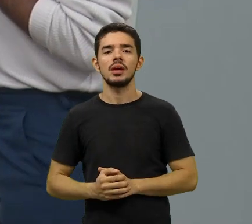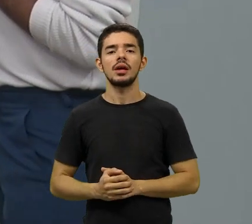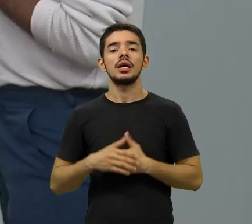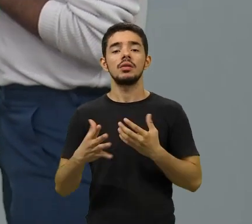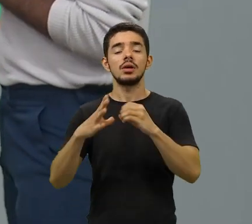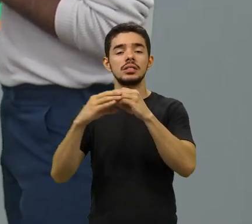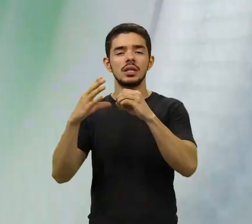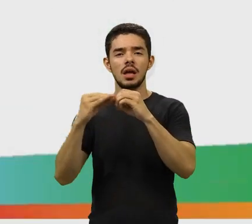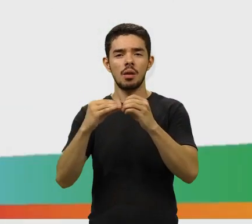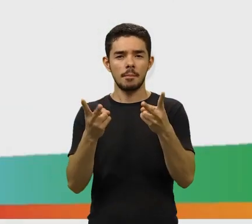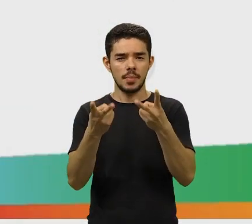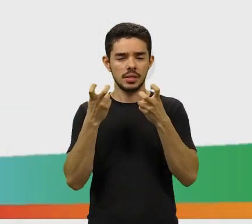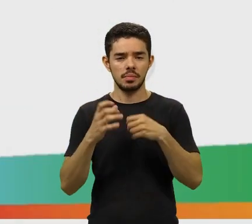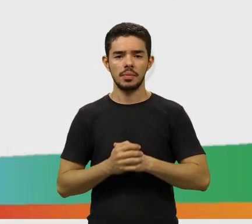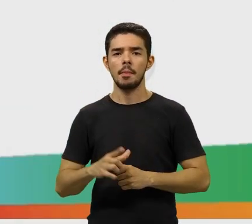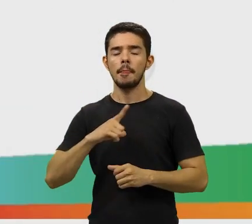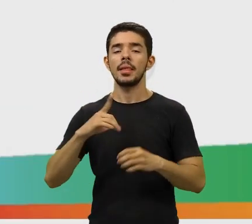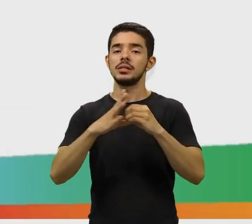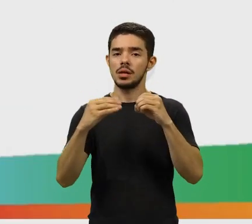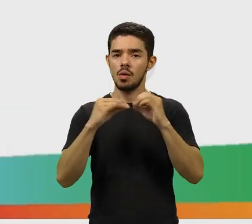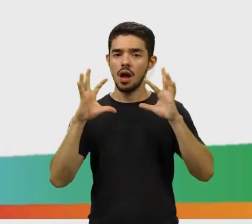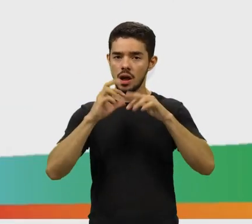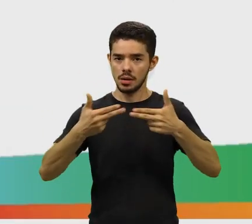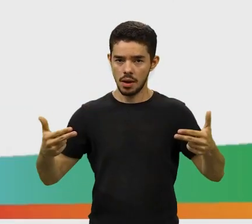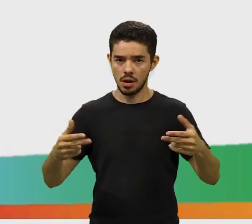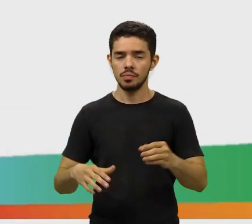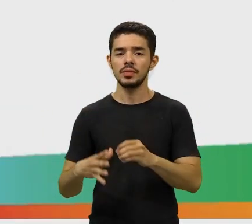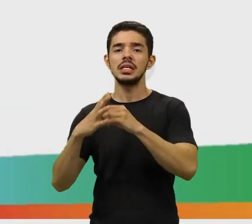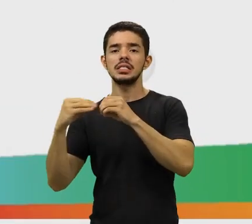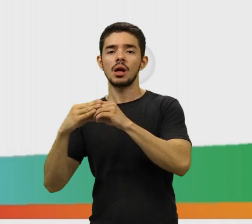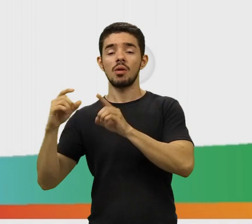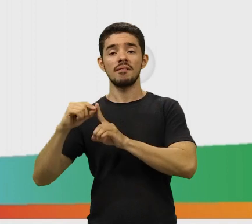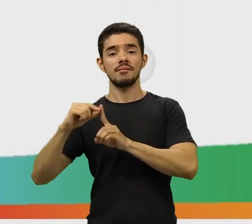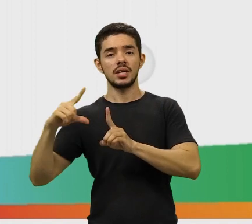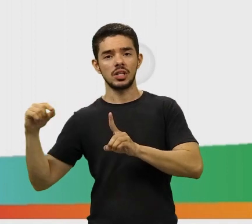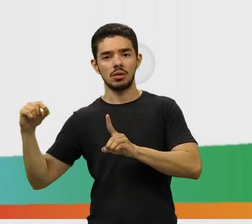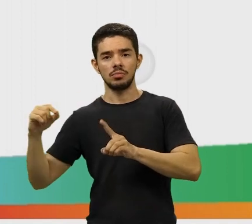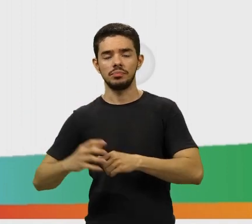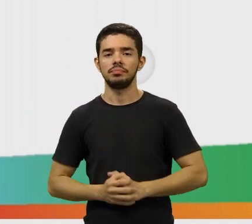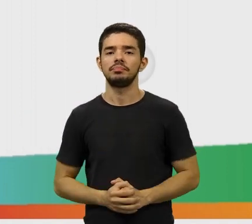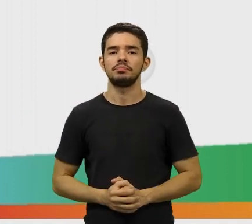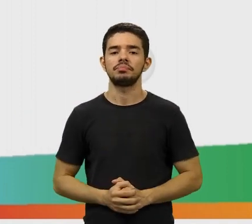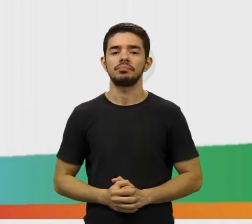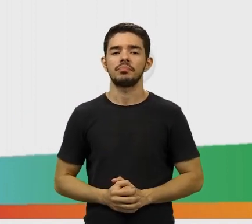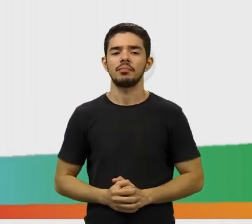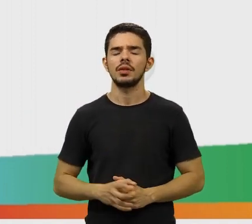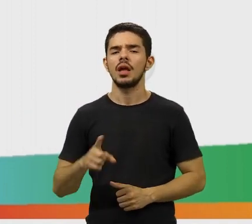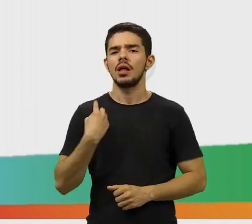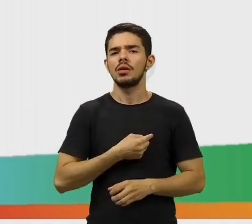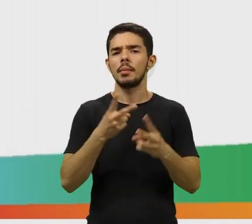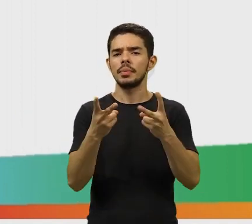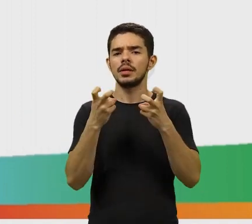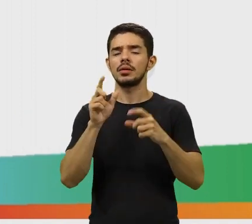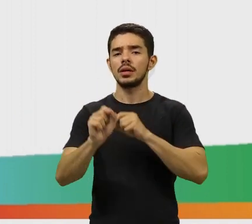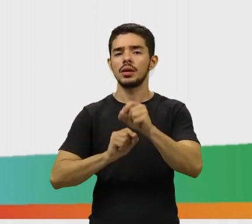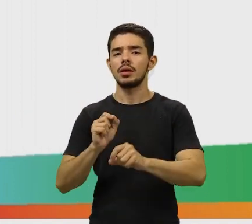nós observamos ela, nós temos célula animal, célula vegetal, certo? E nós